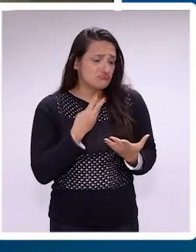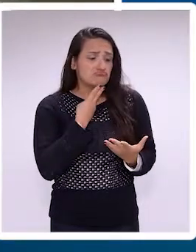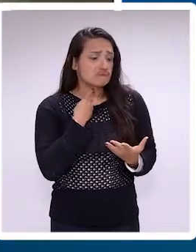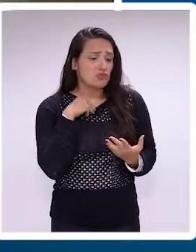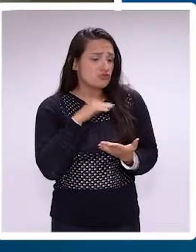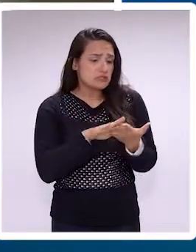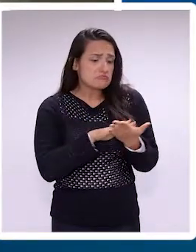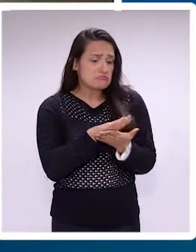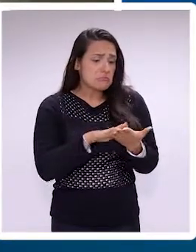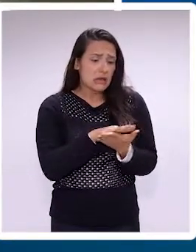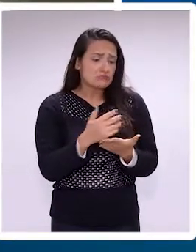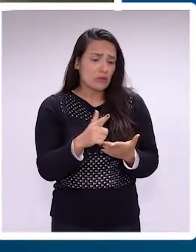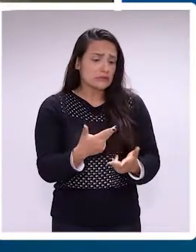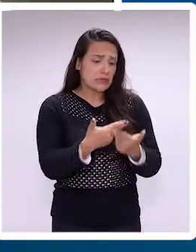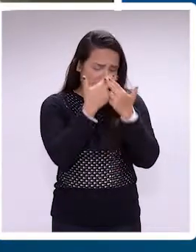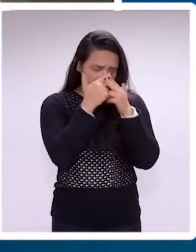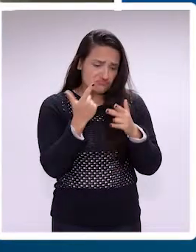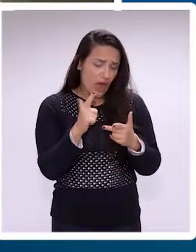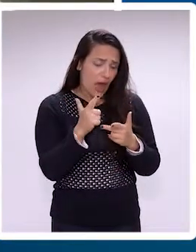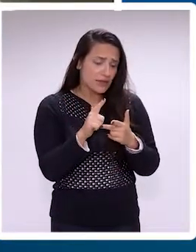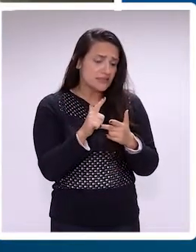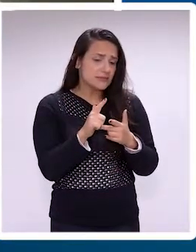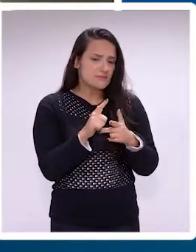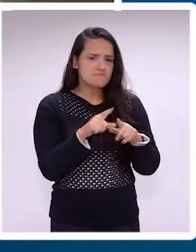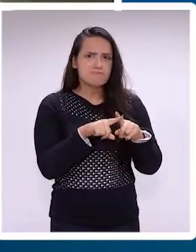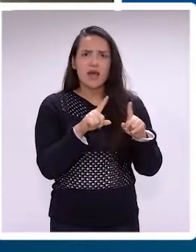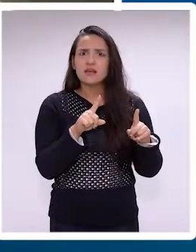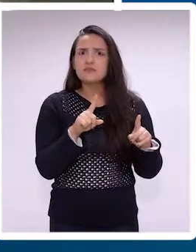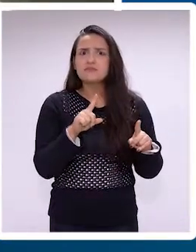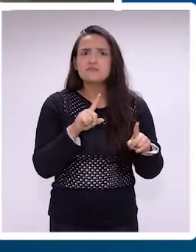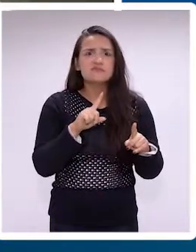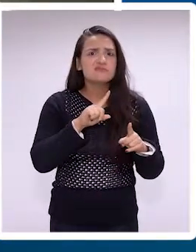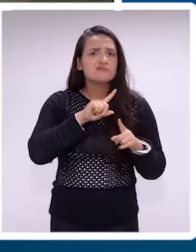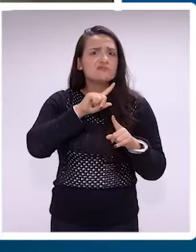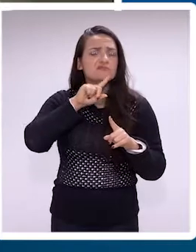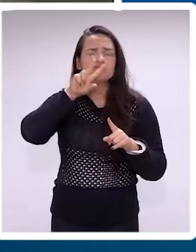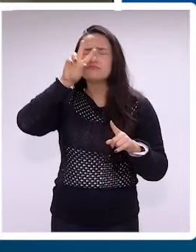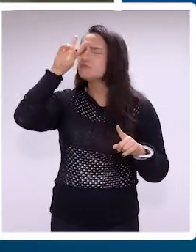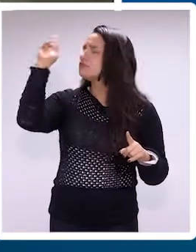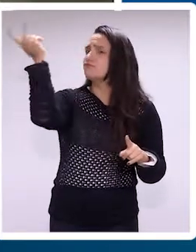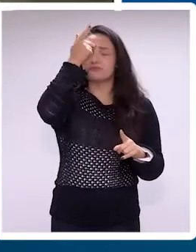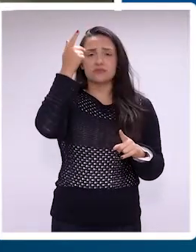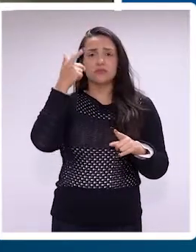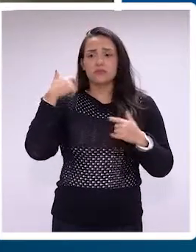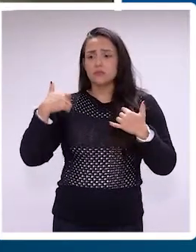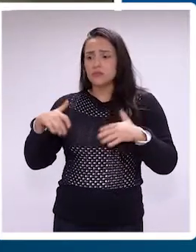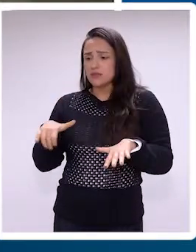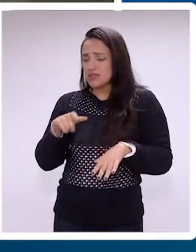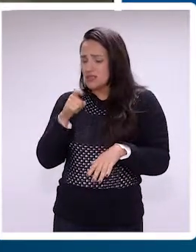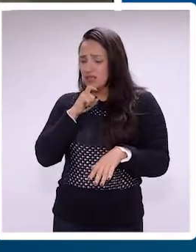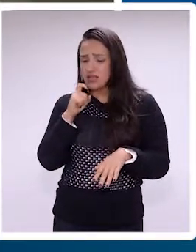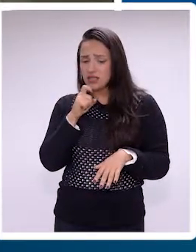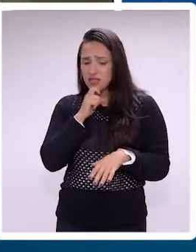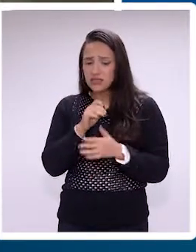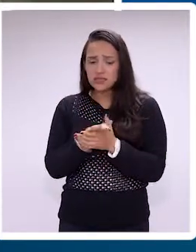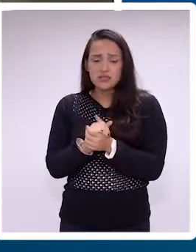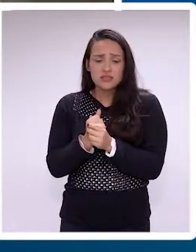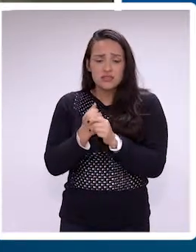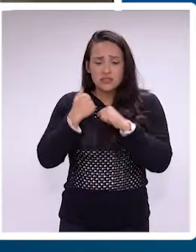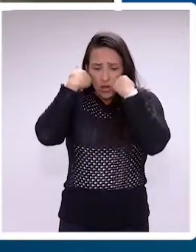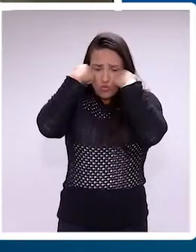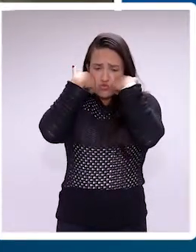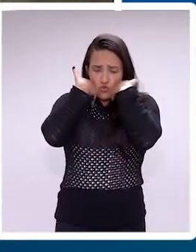nenhum motivo objetivo, ela aumenta muito de intensidade, as mãos ficam muito frias, ficam